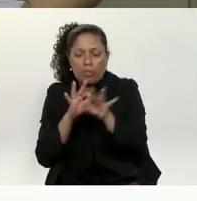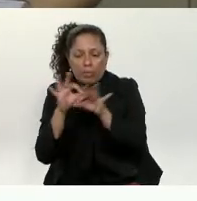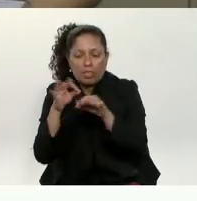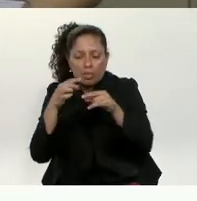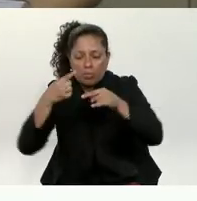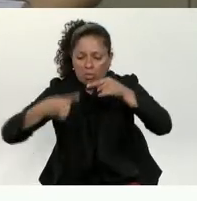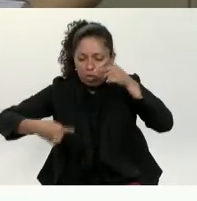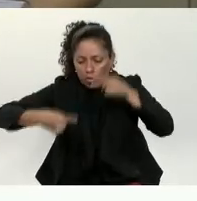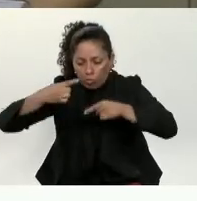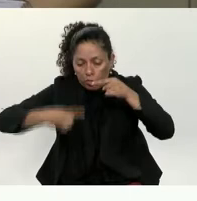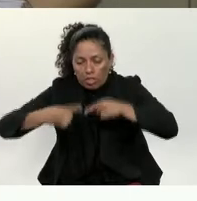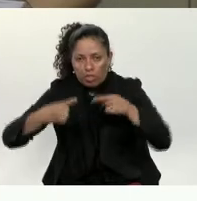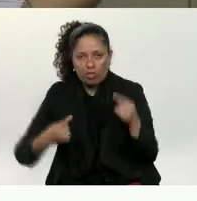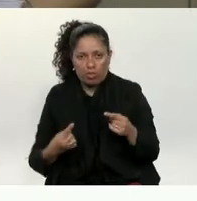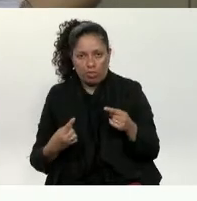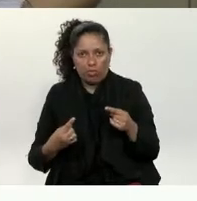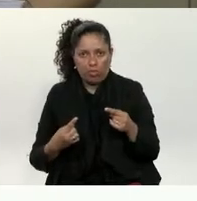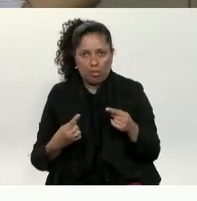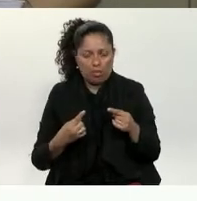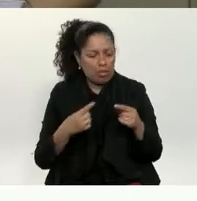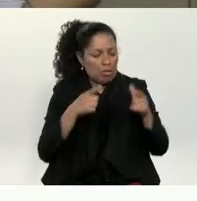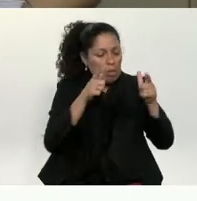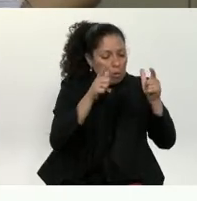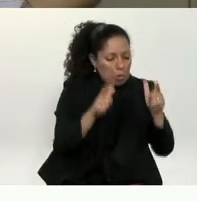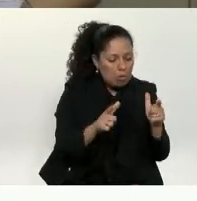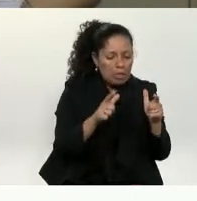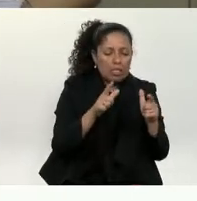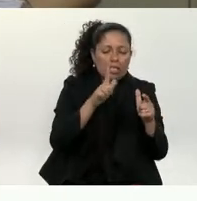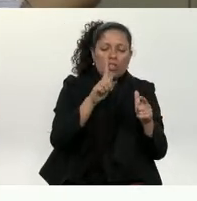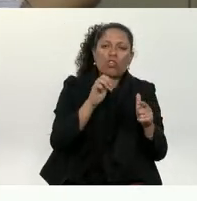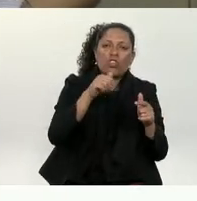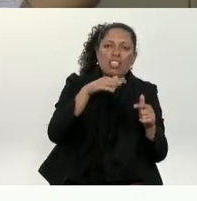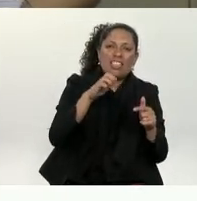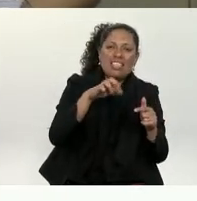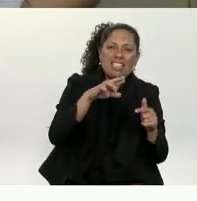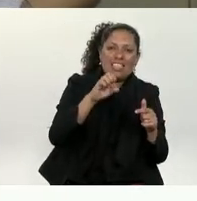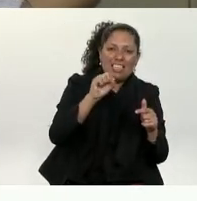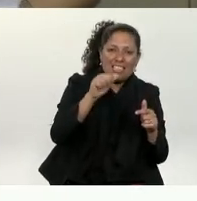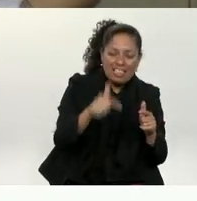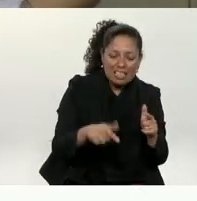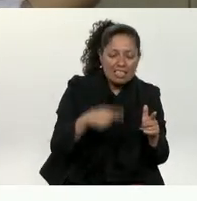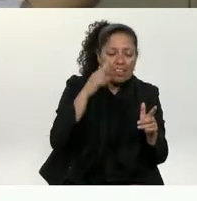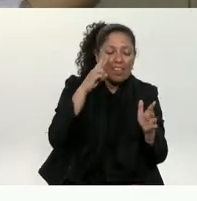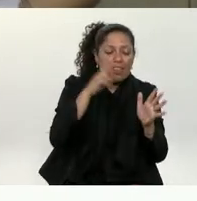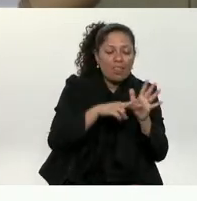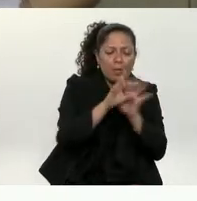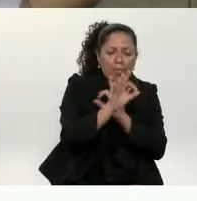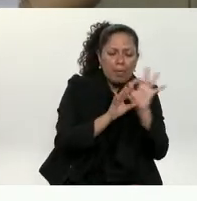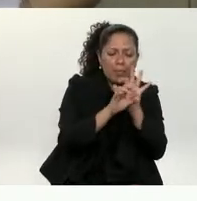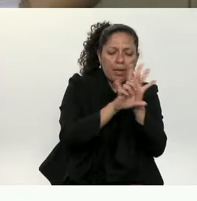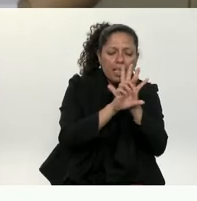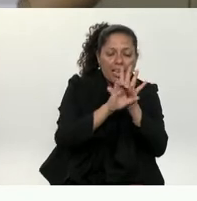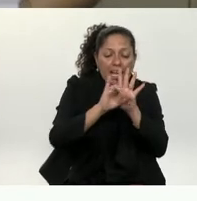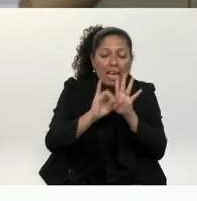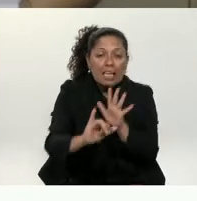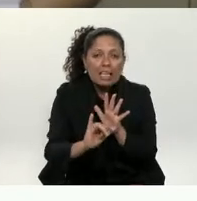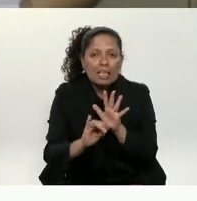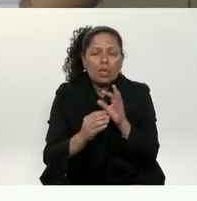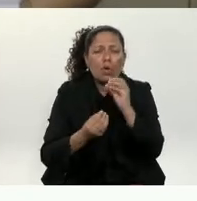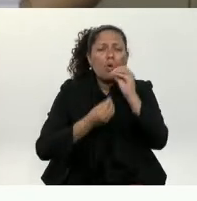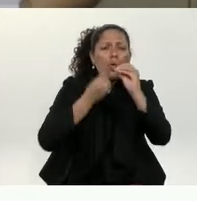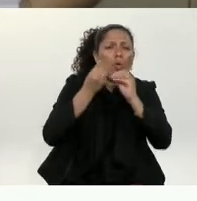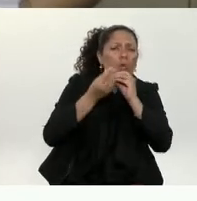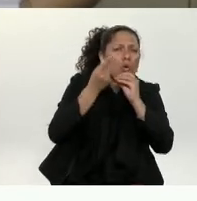a Genesa é que vai definir as regras de remuneração. Ela vai definir as regras de como esse investimento, em